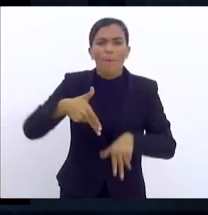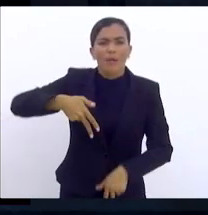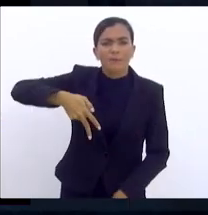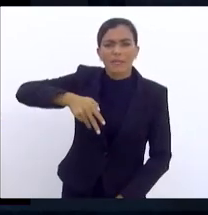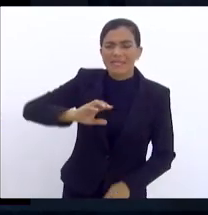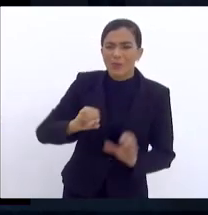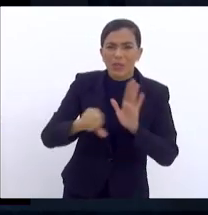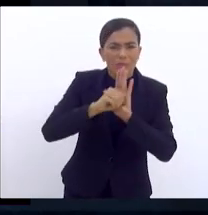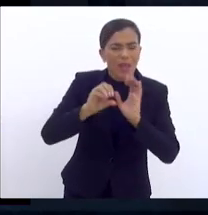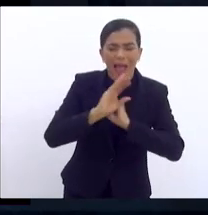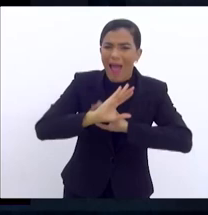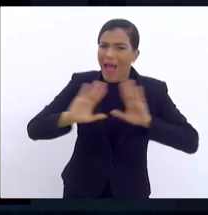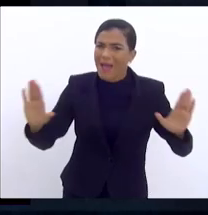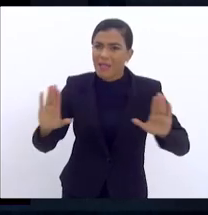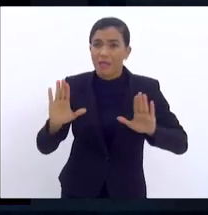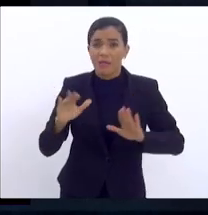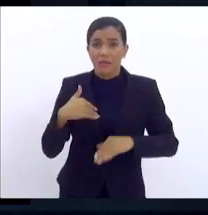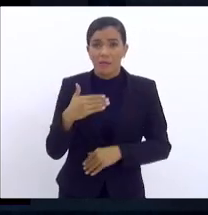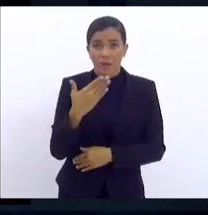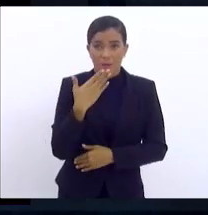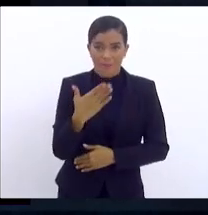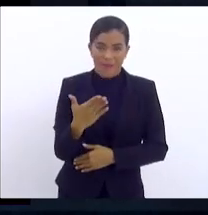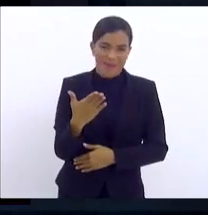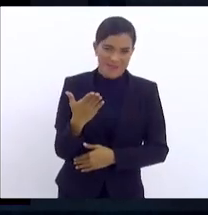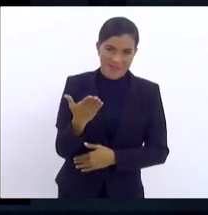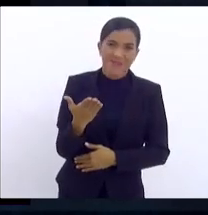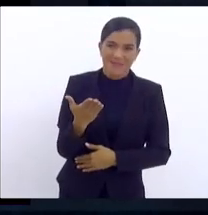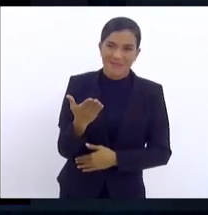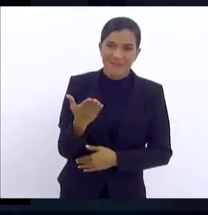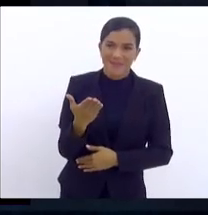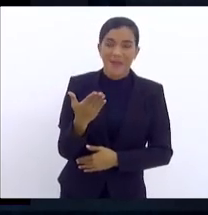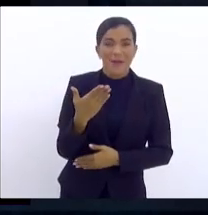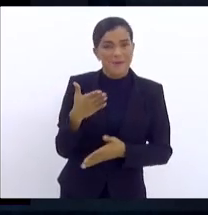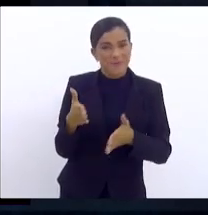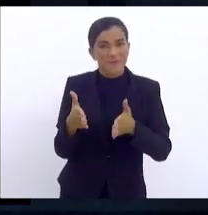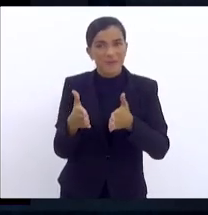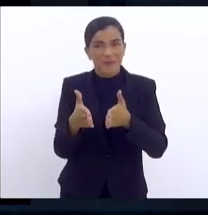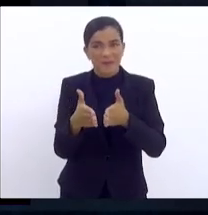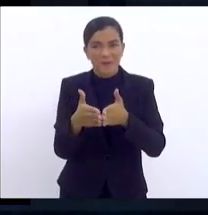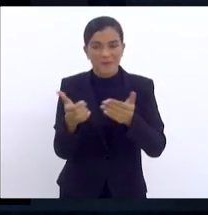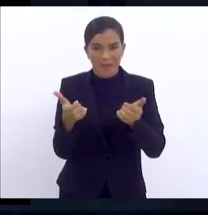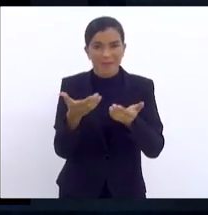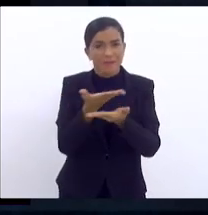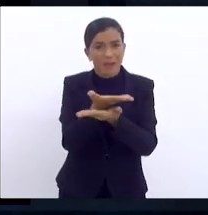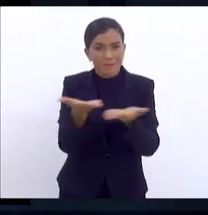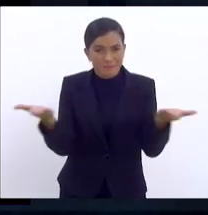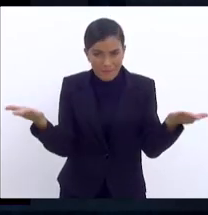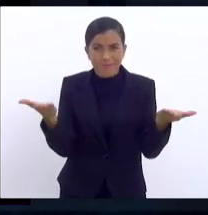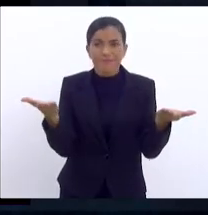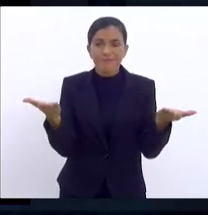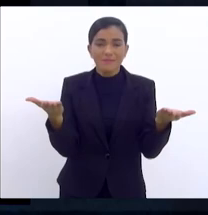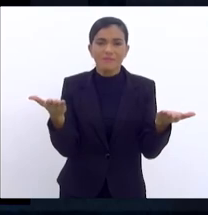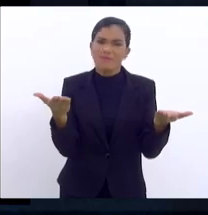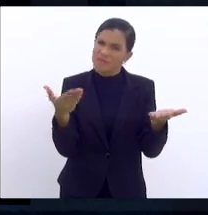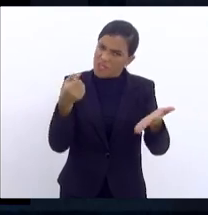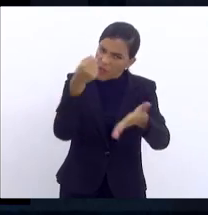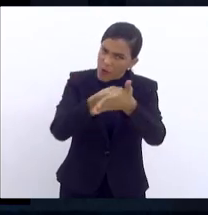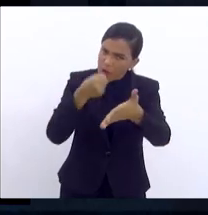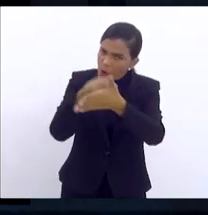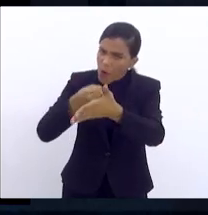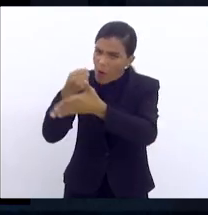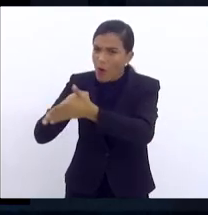aos senhores aqui na Tribuna aqui exatamente aos senhores que combata